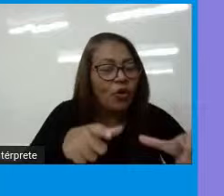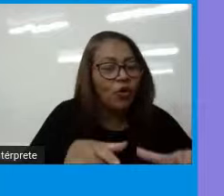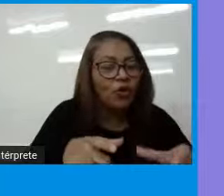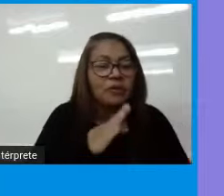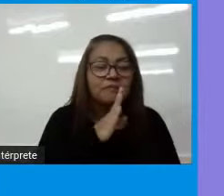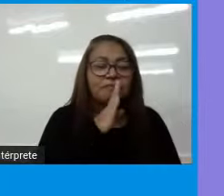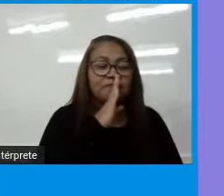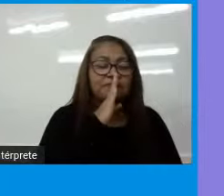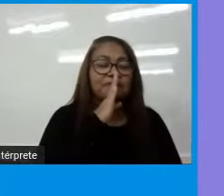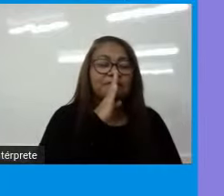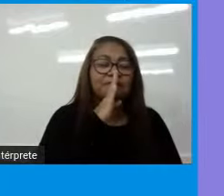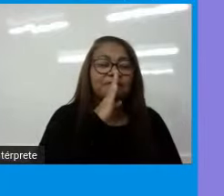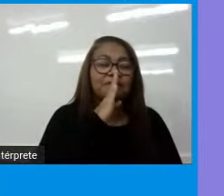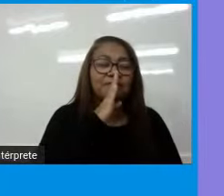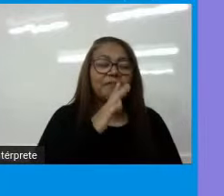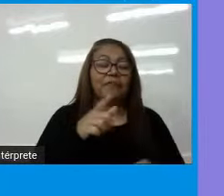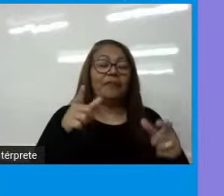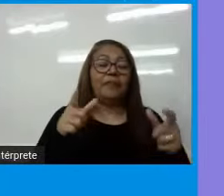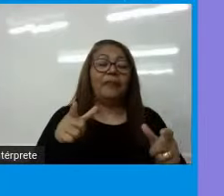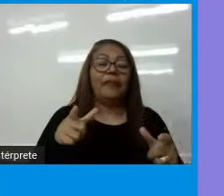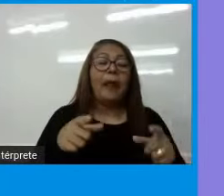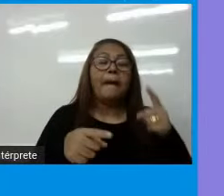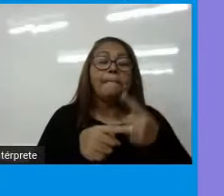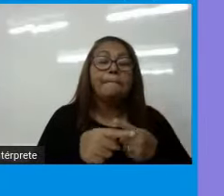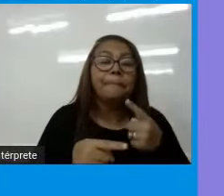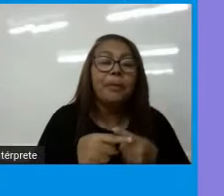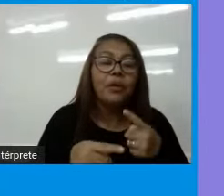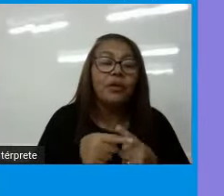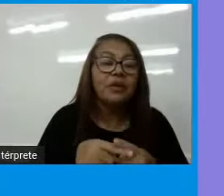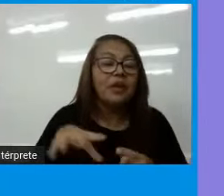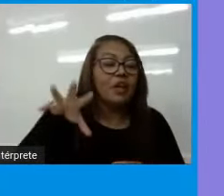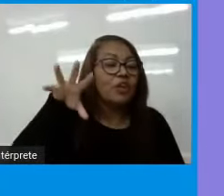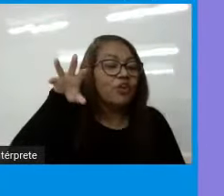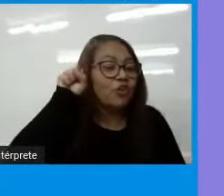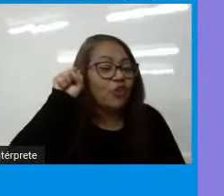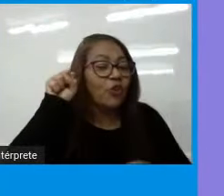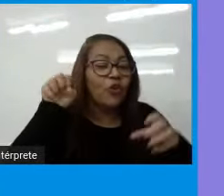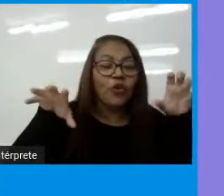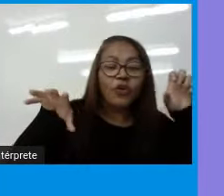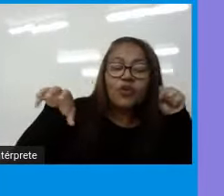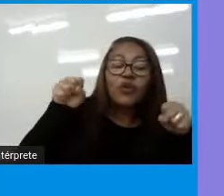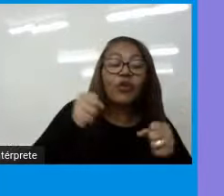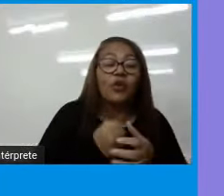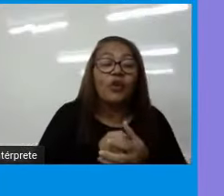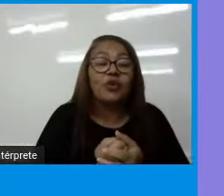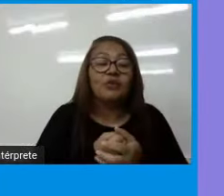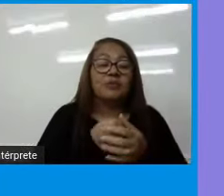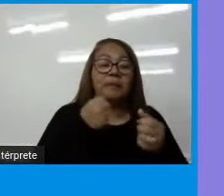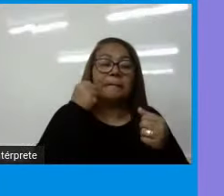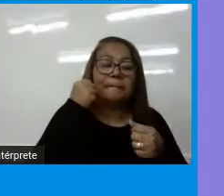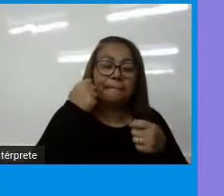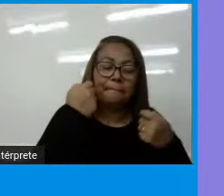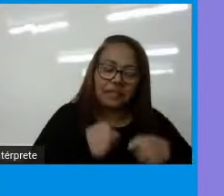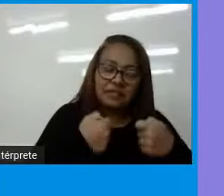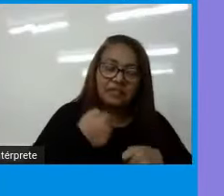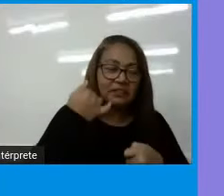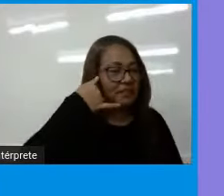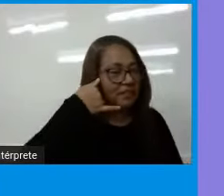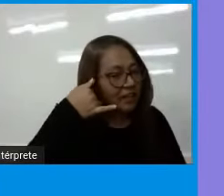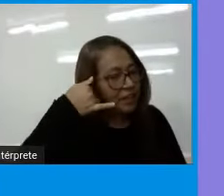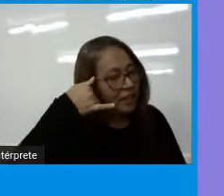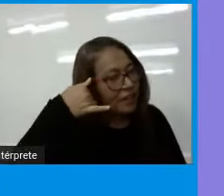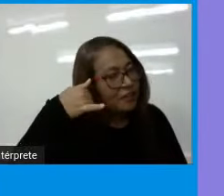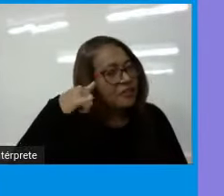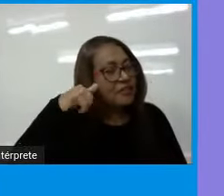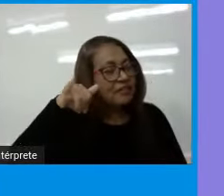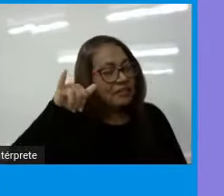passam despercebidos no dia a dia devem ser evitados. Conversas, TV, música, ar-condicionado, portas